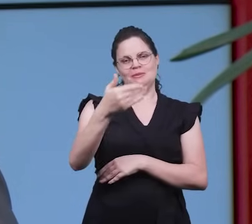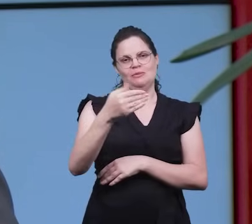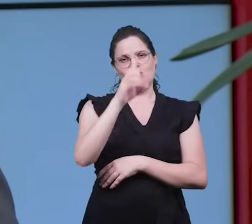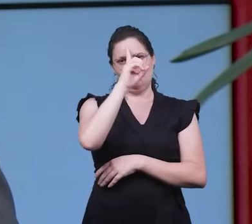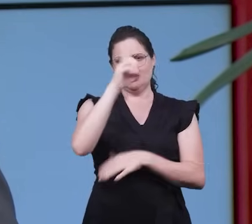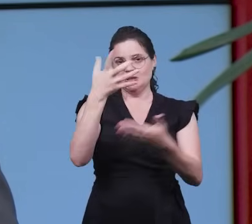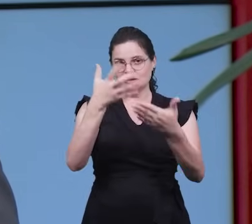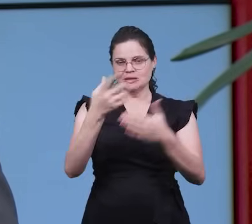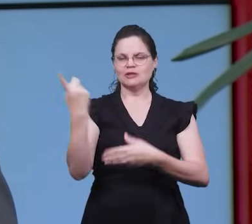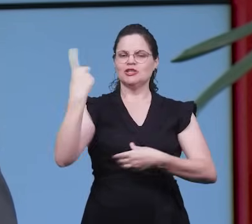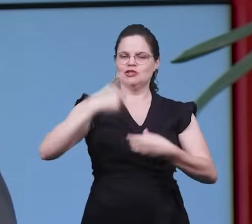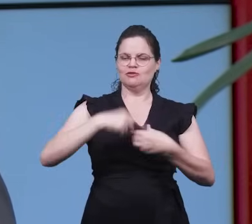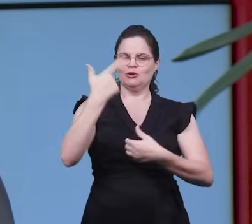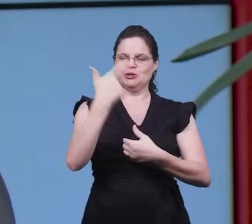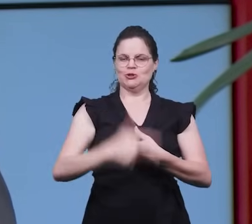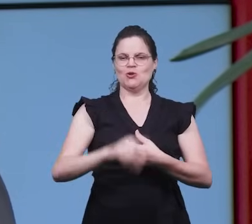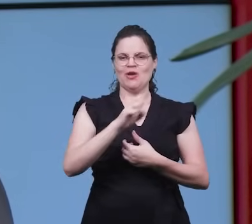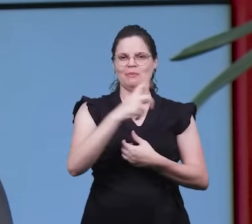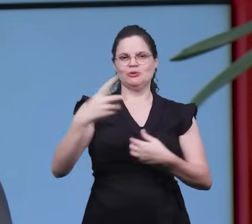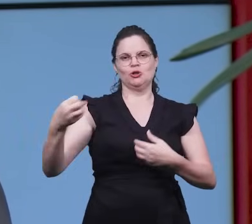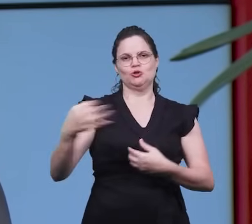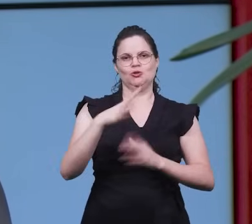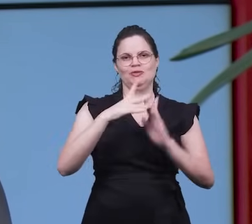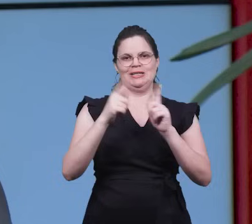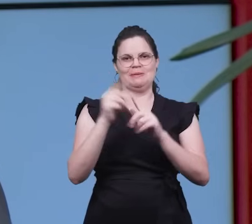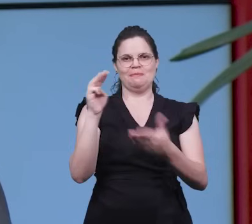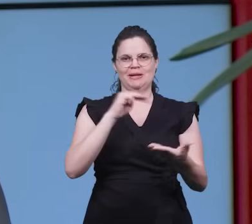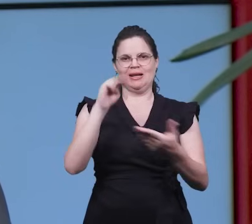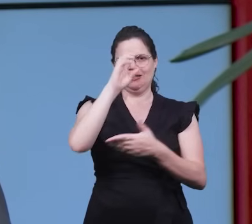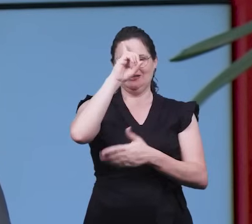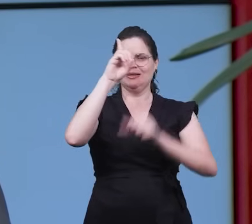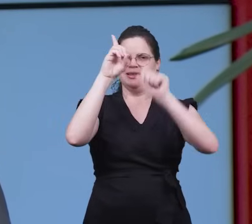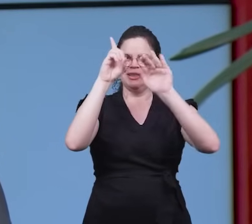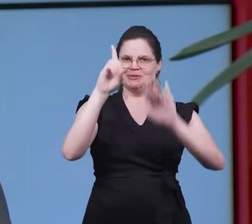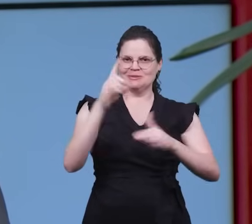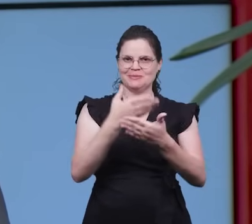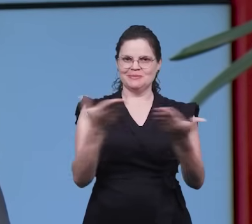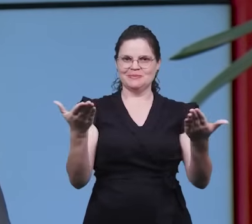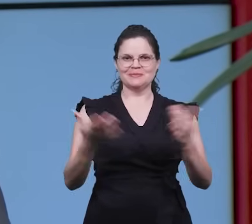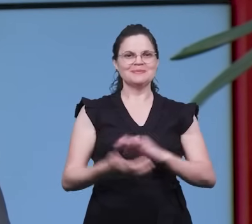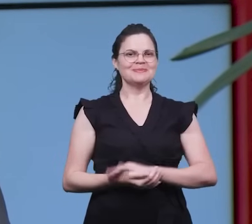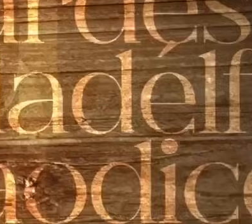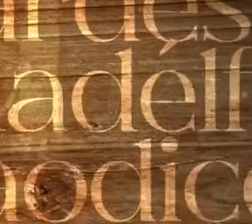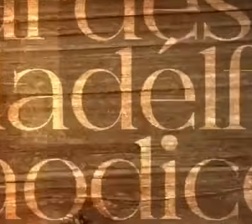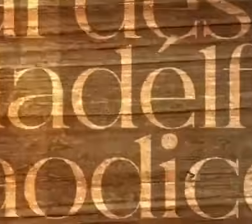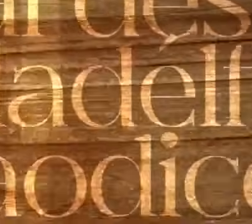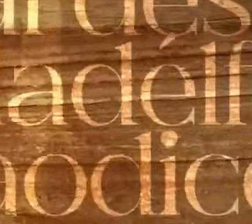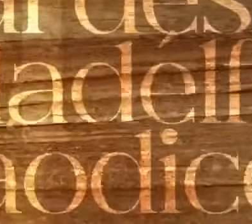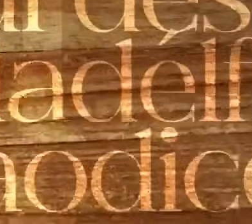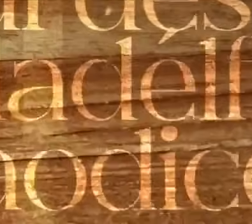que na semana que vem, se Deus quiser, a gente volta com mais uma edição do programa da Igreja Cristã Maranata. Deus abençoe.